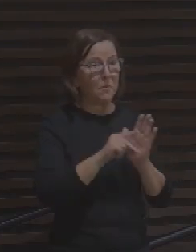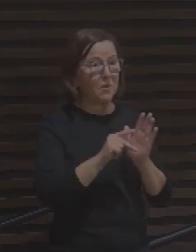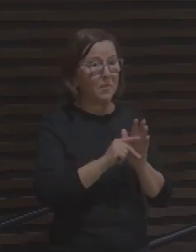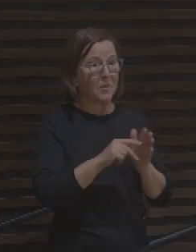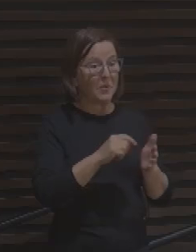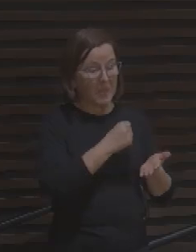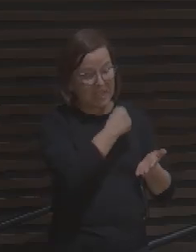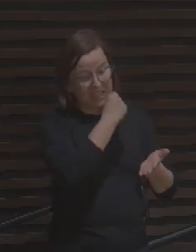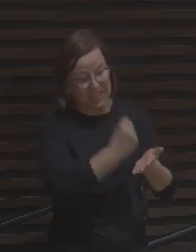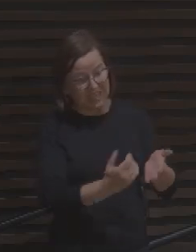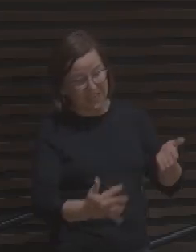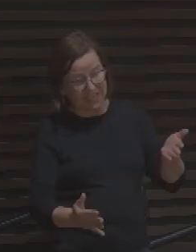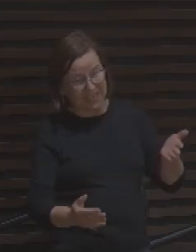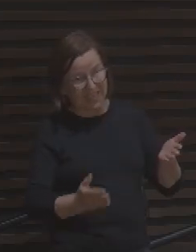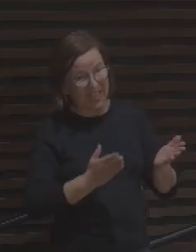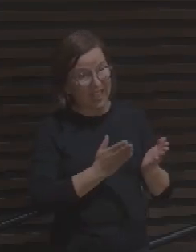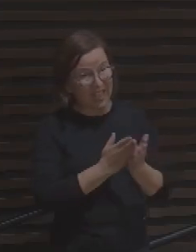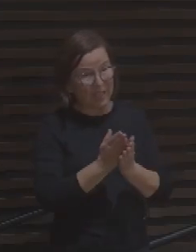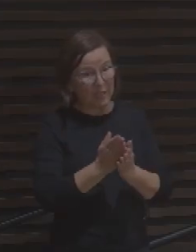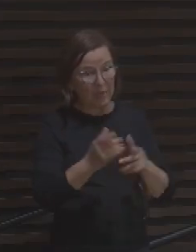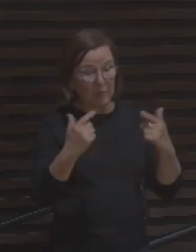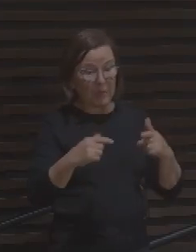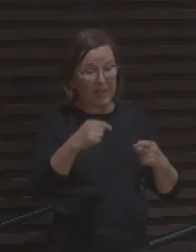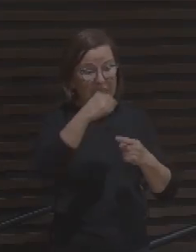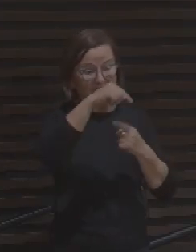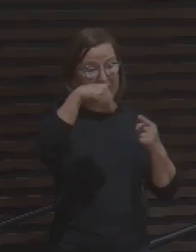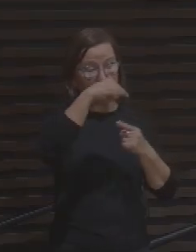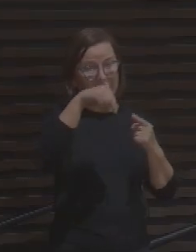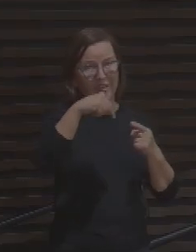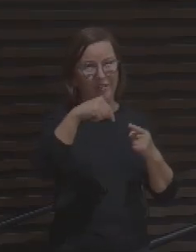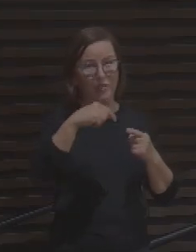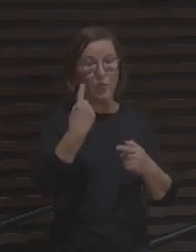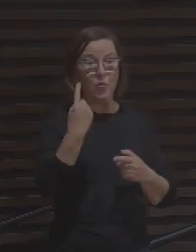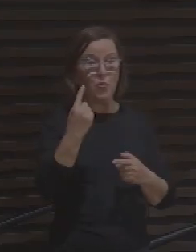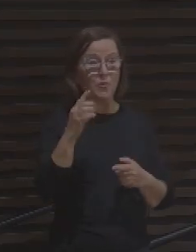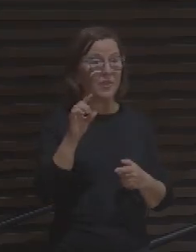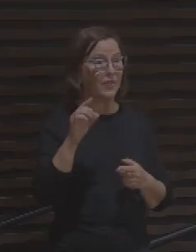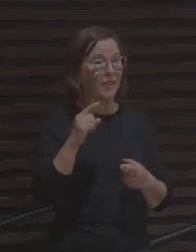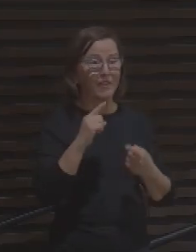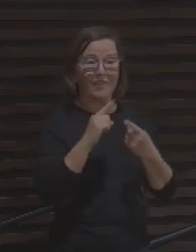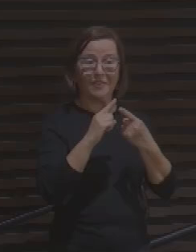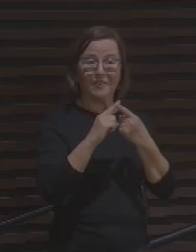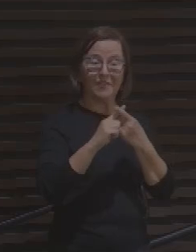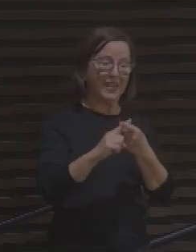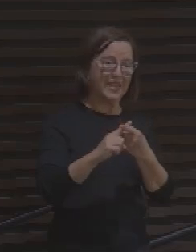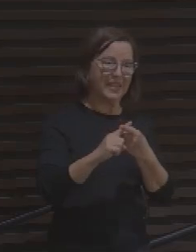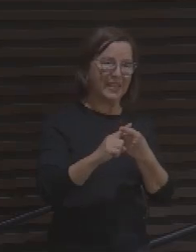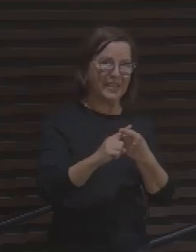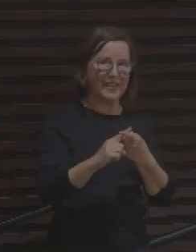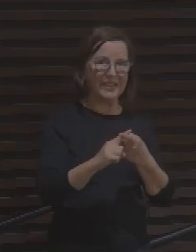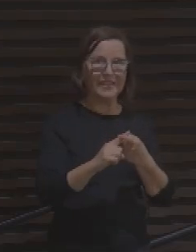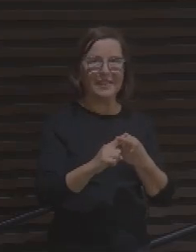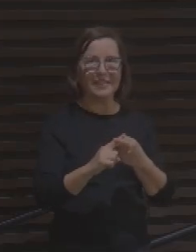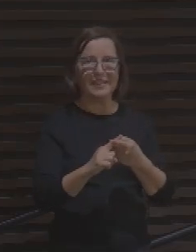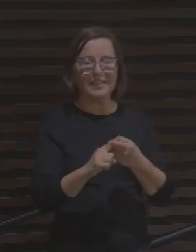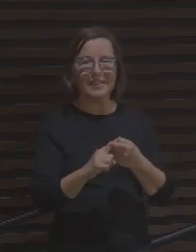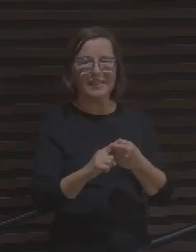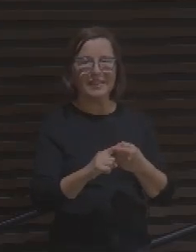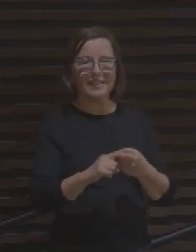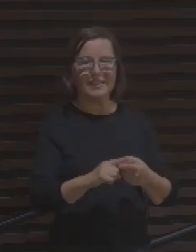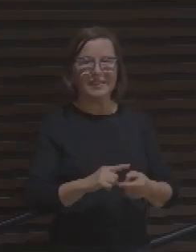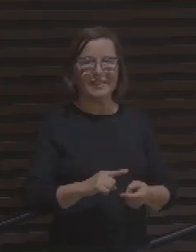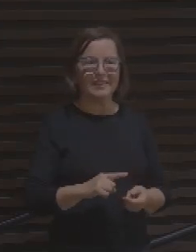no Santo dos Santos, uma vez por todas, tendo obtido